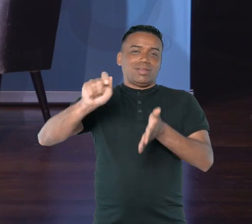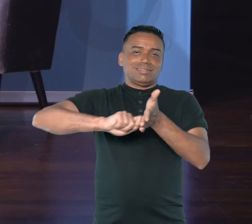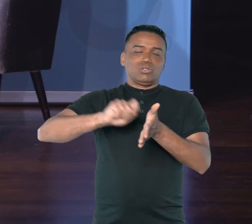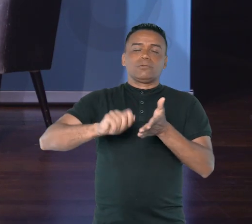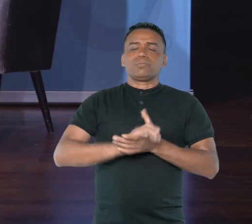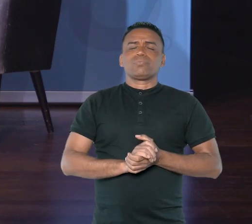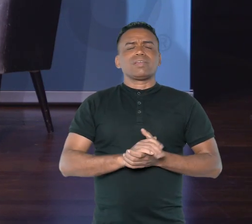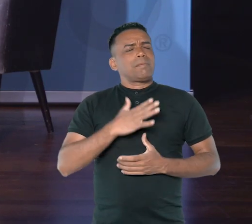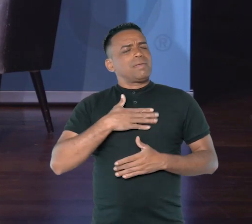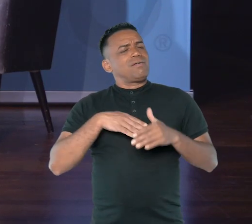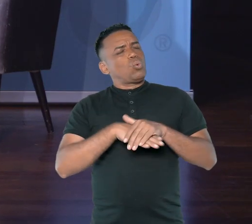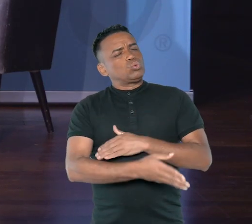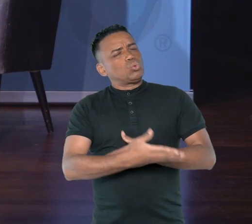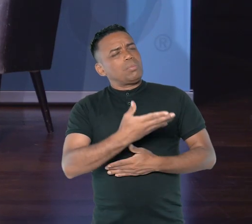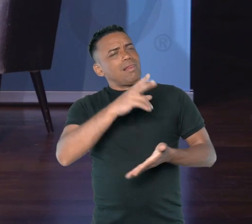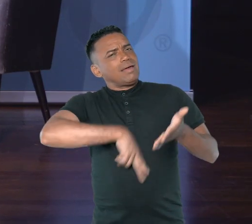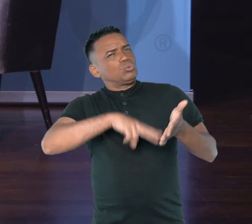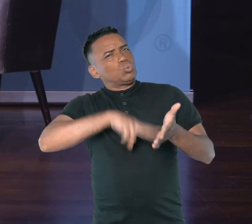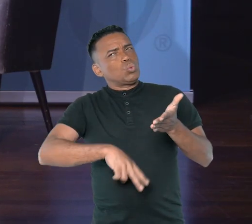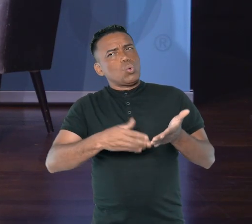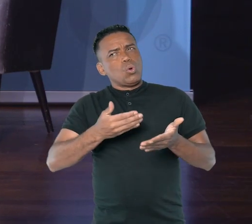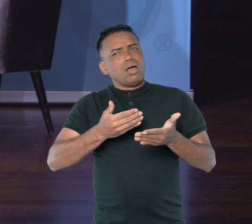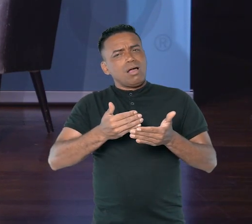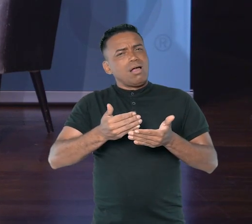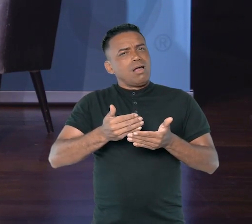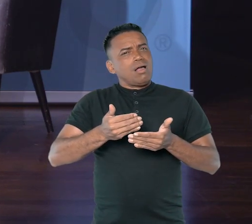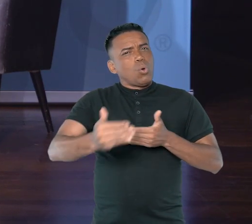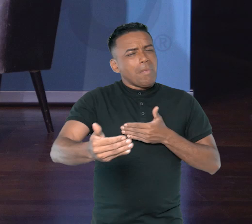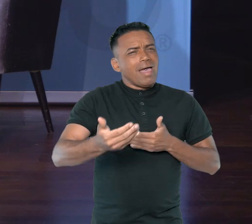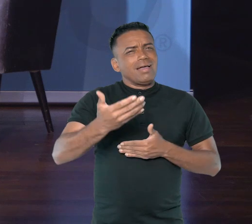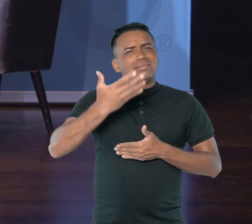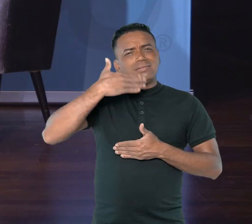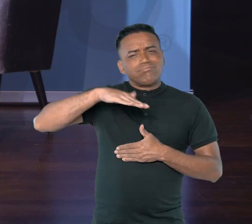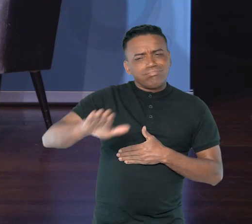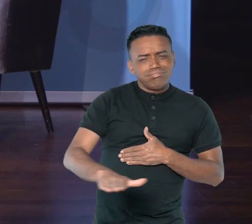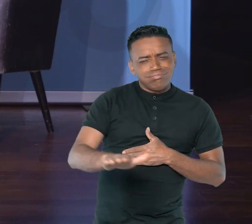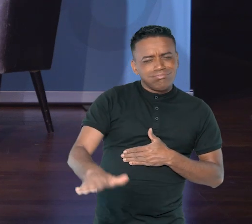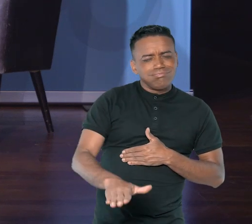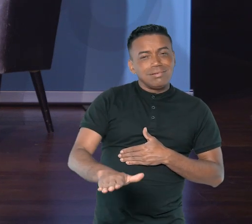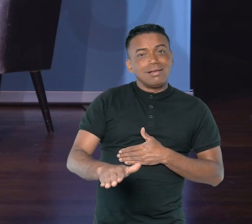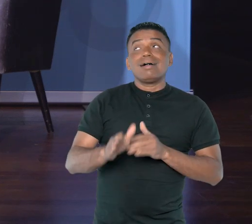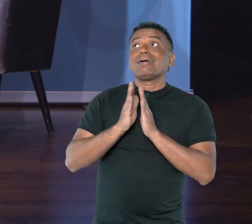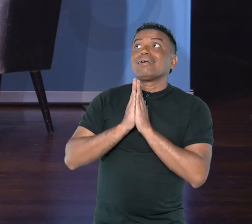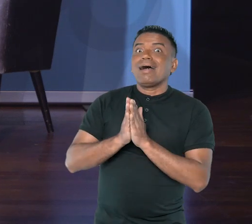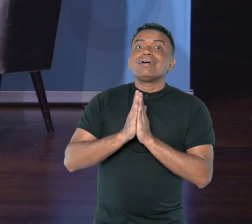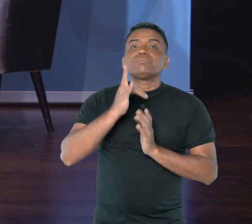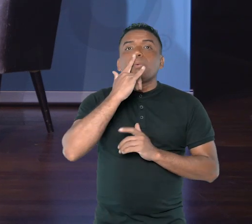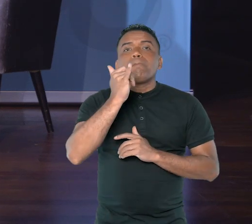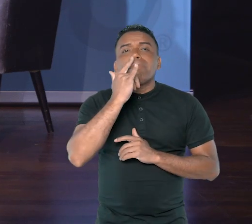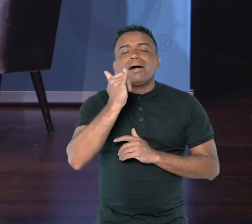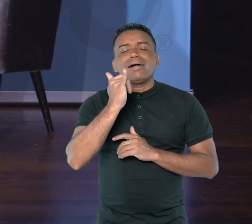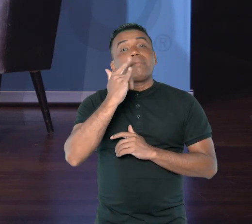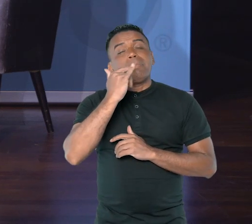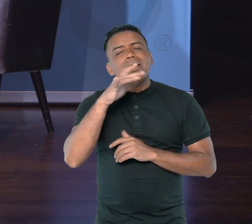de leitora, ela começa muito cedo, e graças ao meu pai, principalmente, que era um homem que